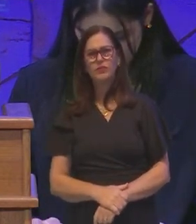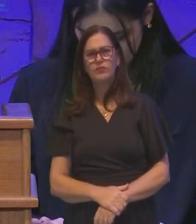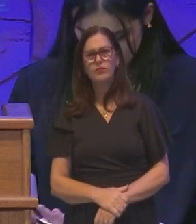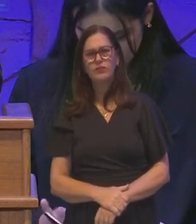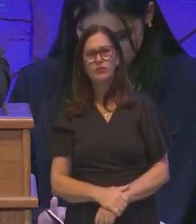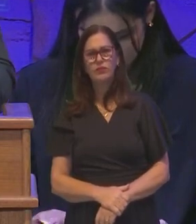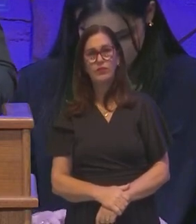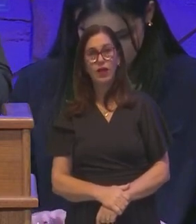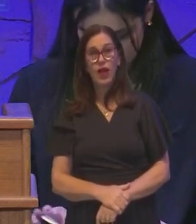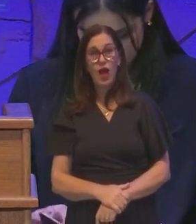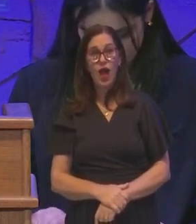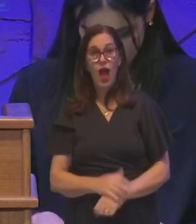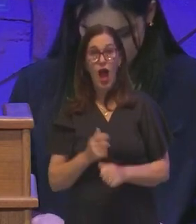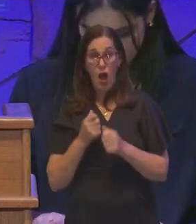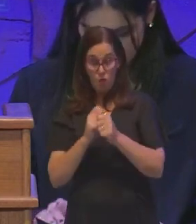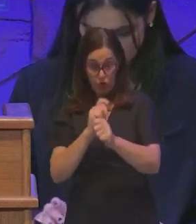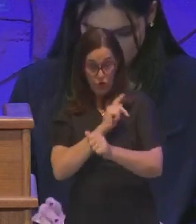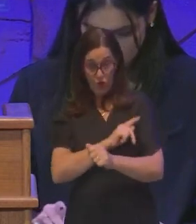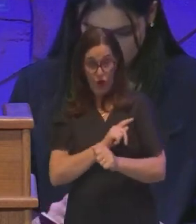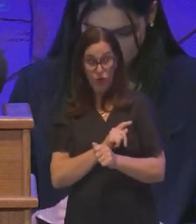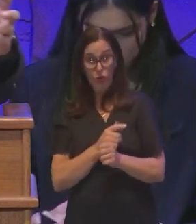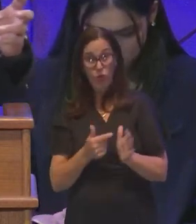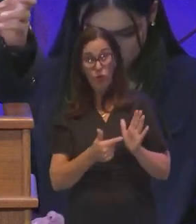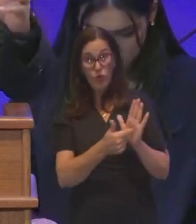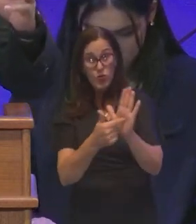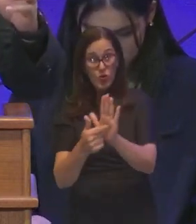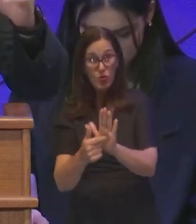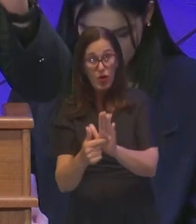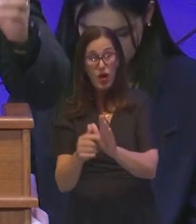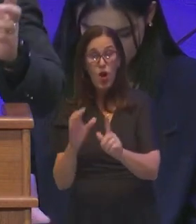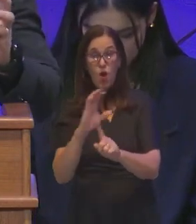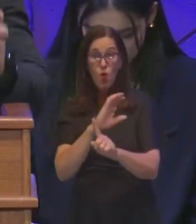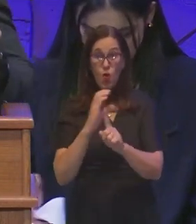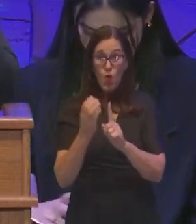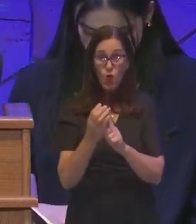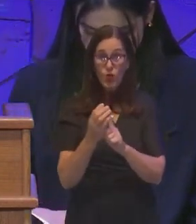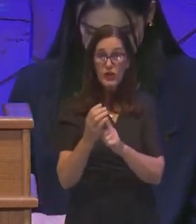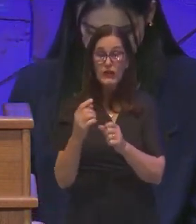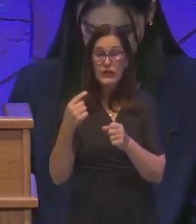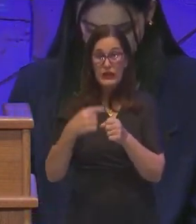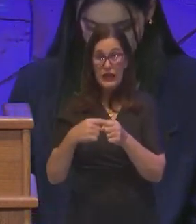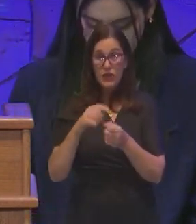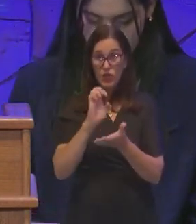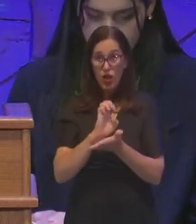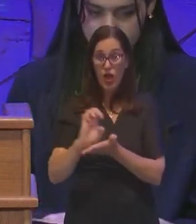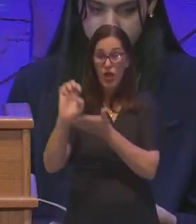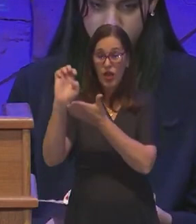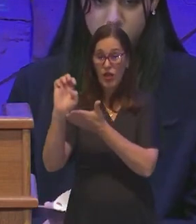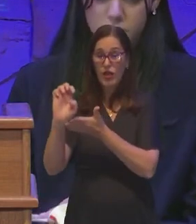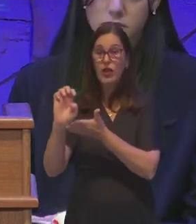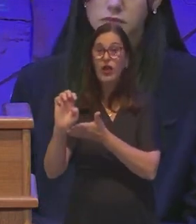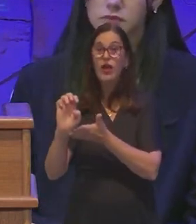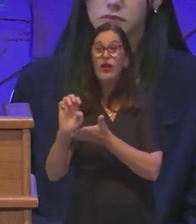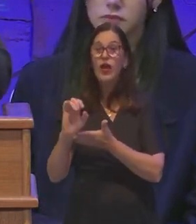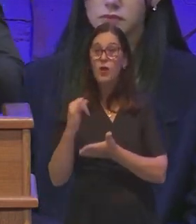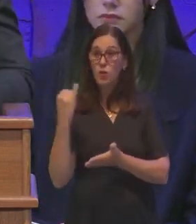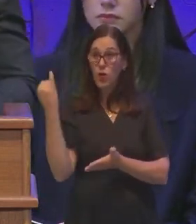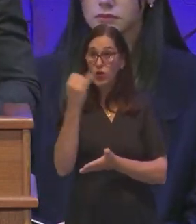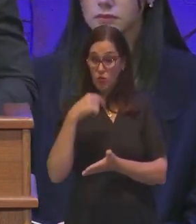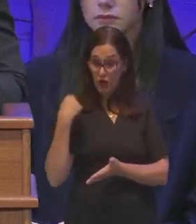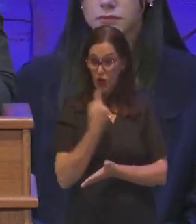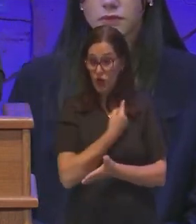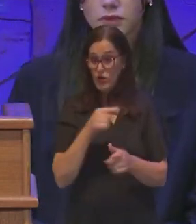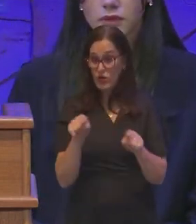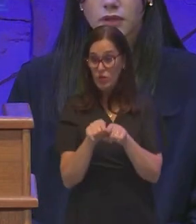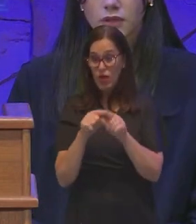que o apóstolo Paulo deixou então para a comunidade da cidade de Éfeso, mas também que serve para nós nessa noite. A partir